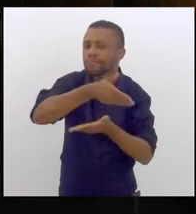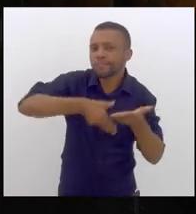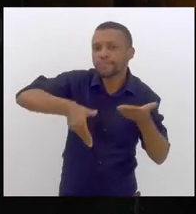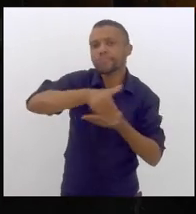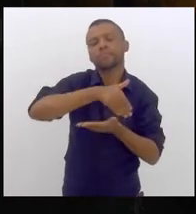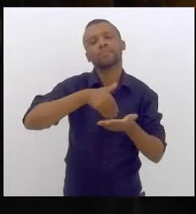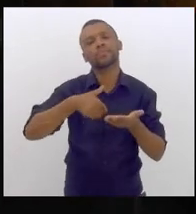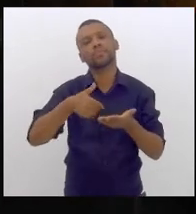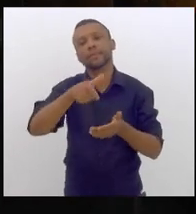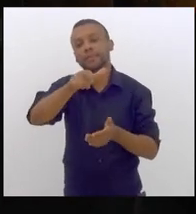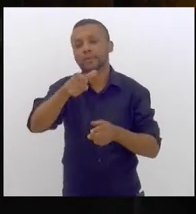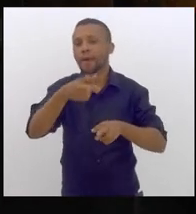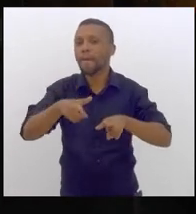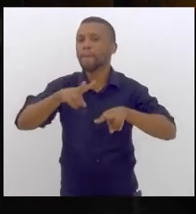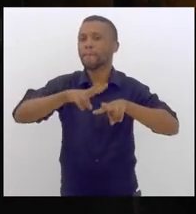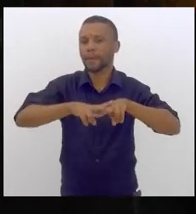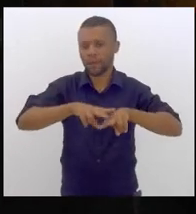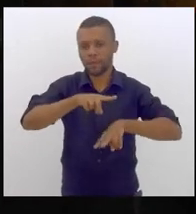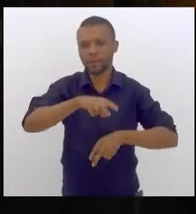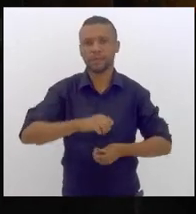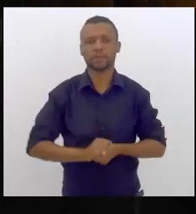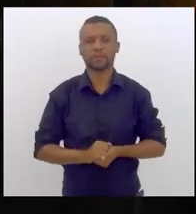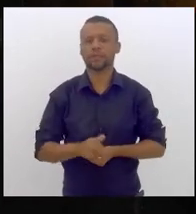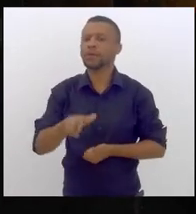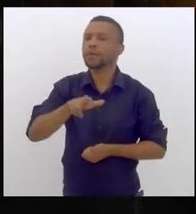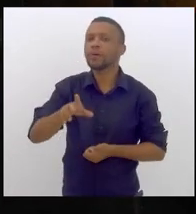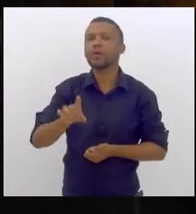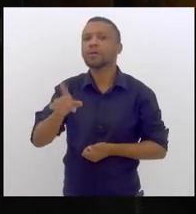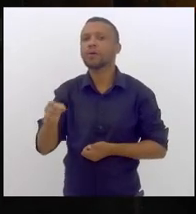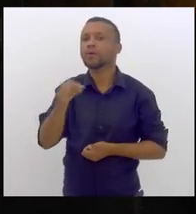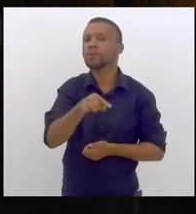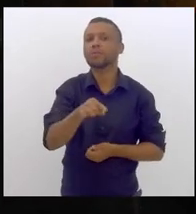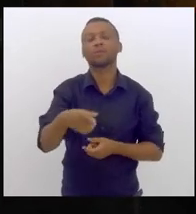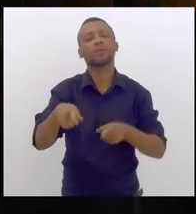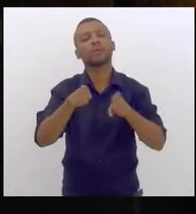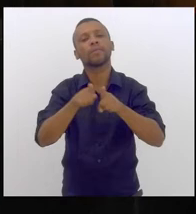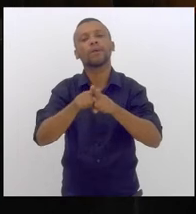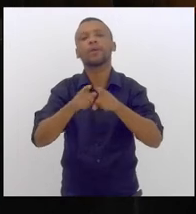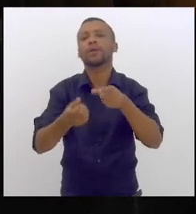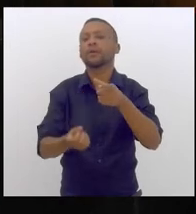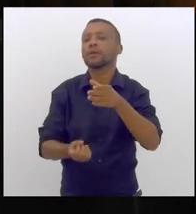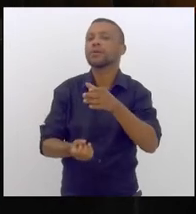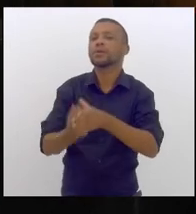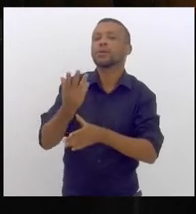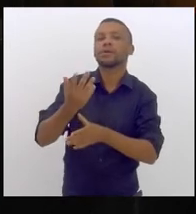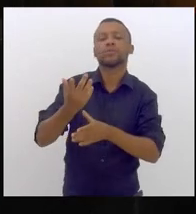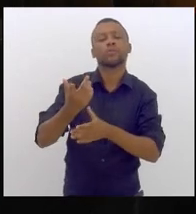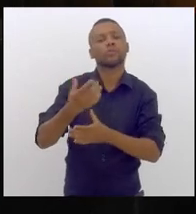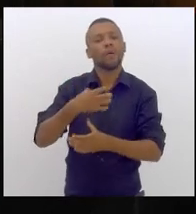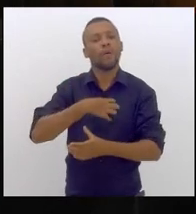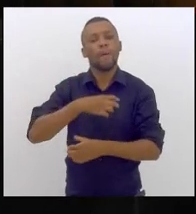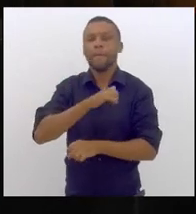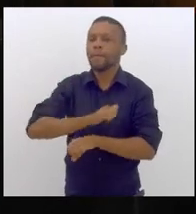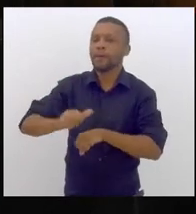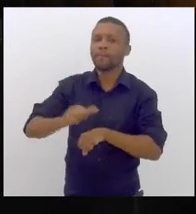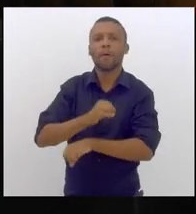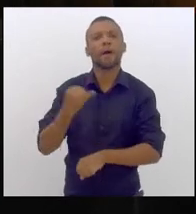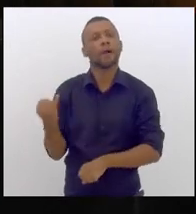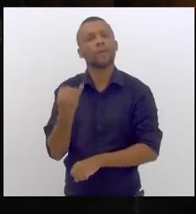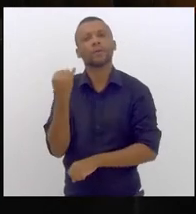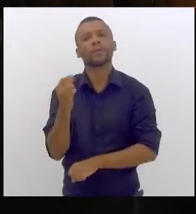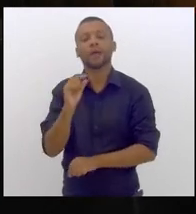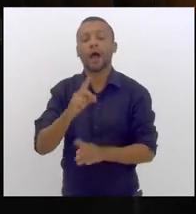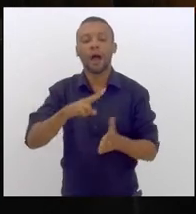desses apenados, e não só isso, senhora presidenta, constituindo uma forma tão importante que é a